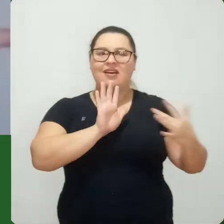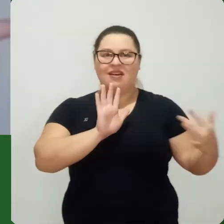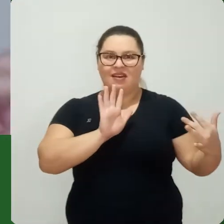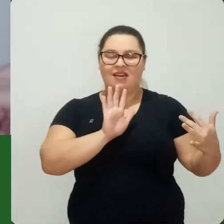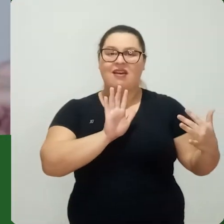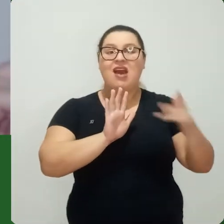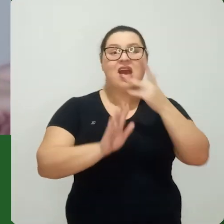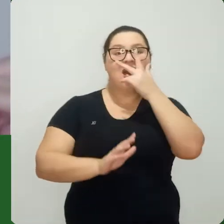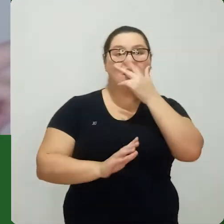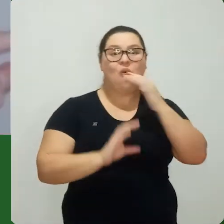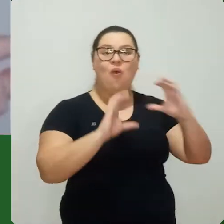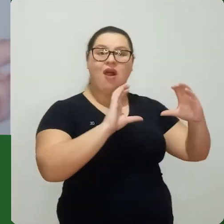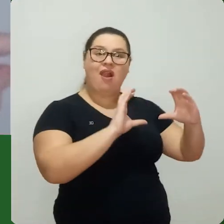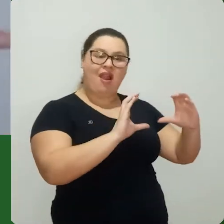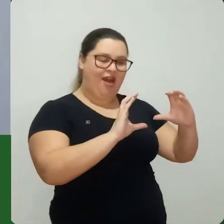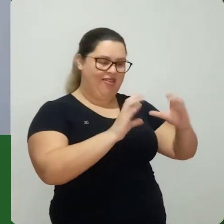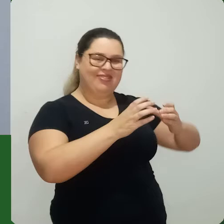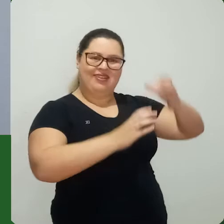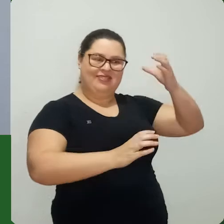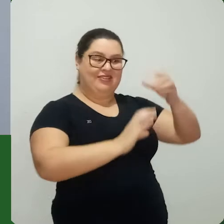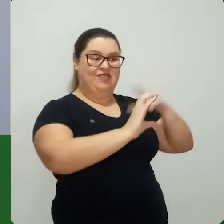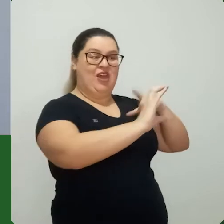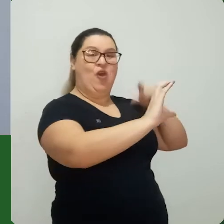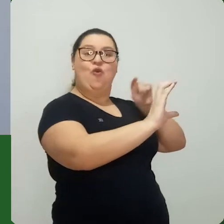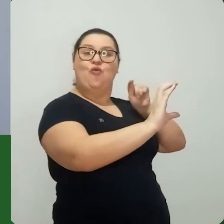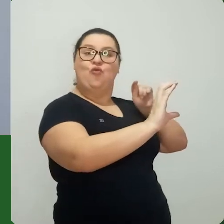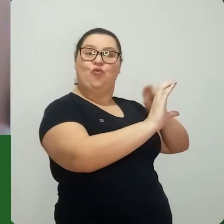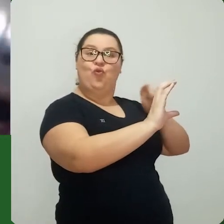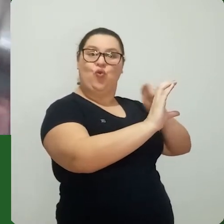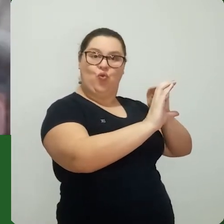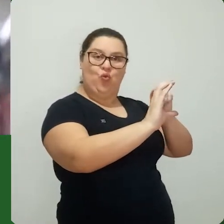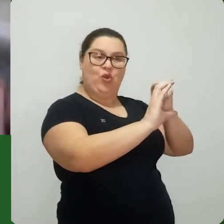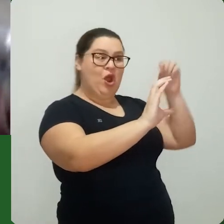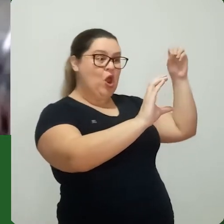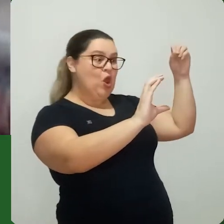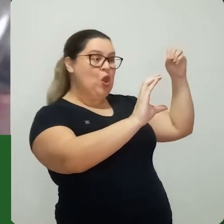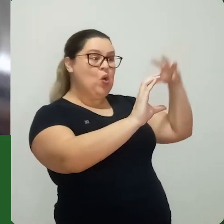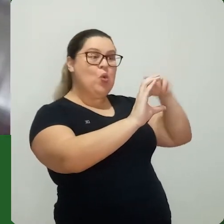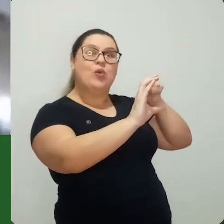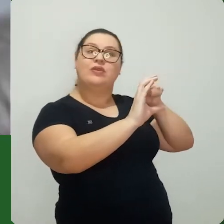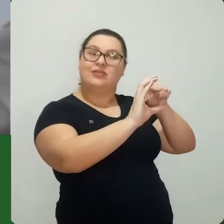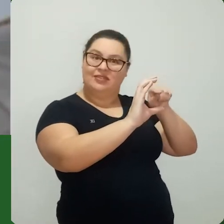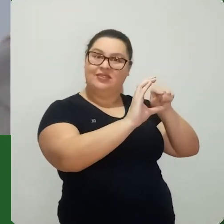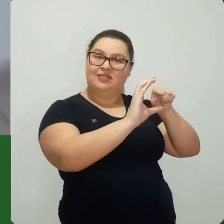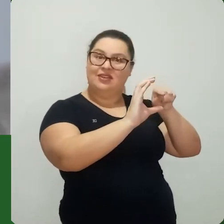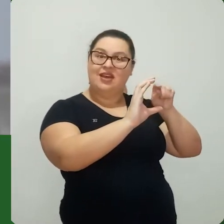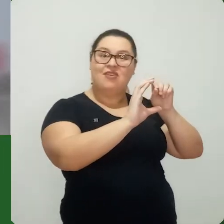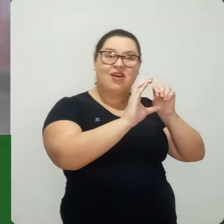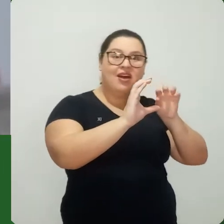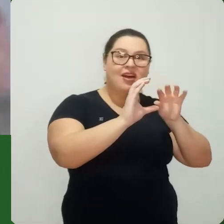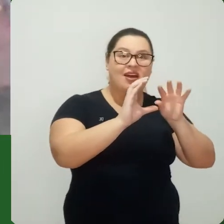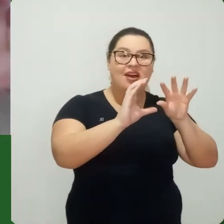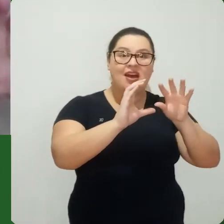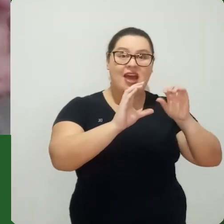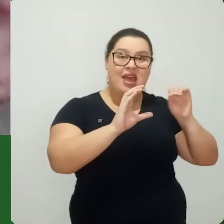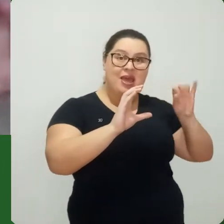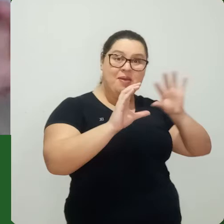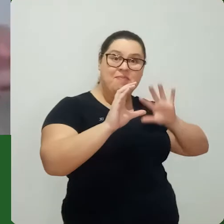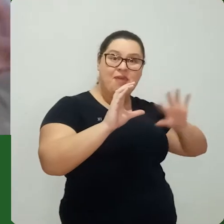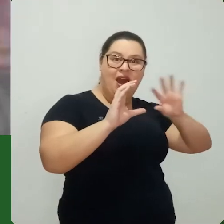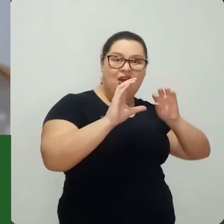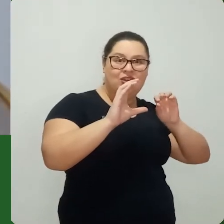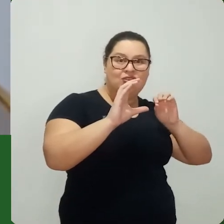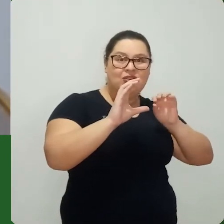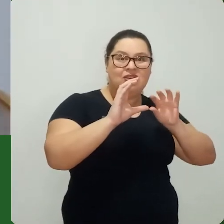furinho, e vai fazer com que a minha imagem seja projetada lá no fundo da lata. Então, se eu estiver aqui dentro dessa